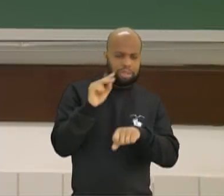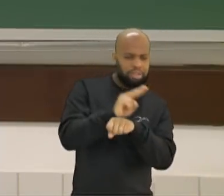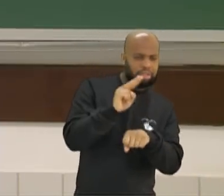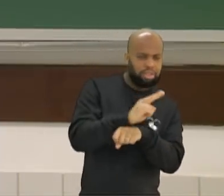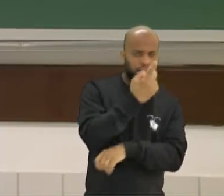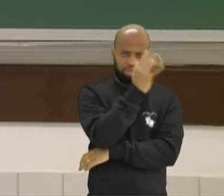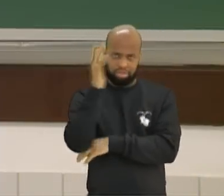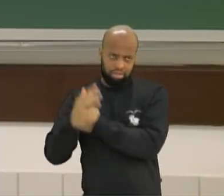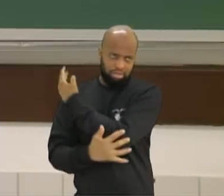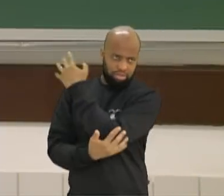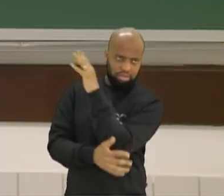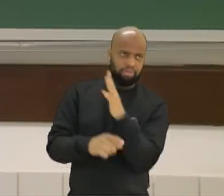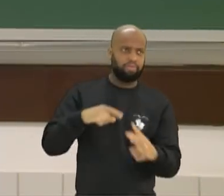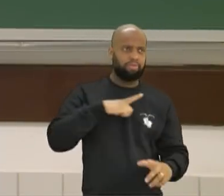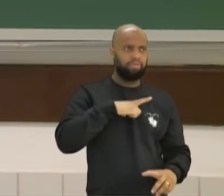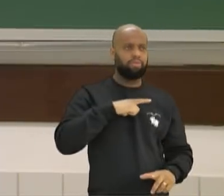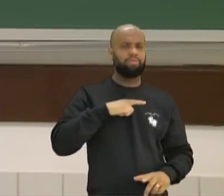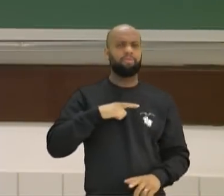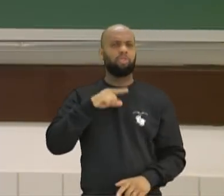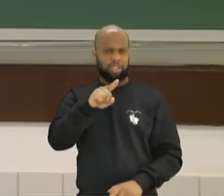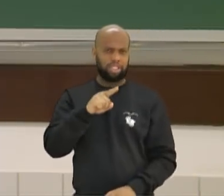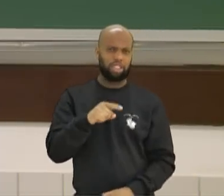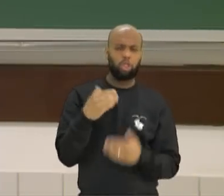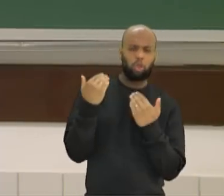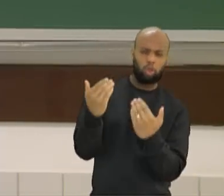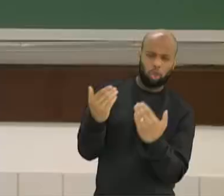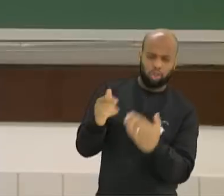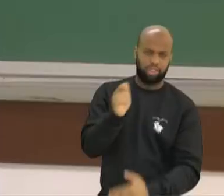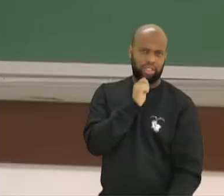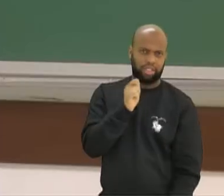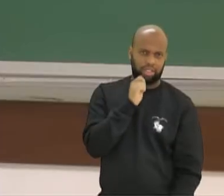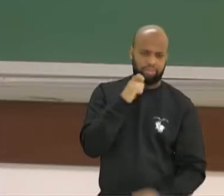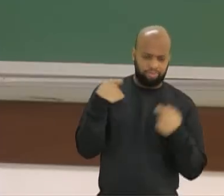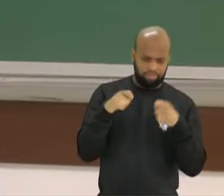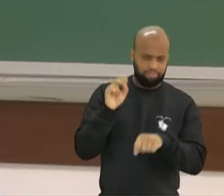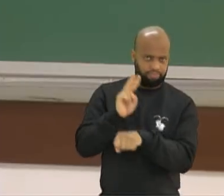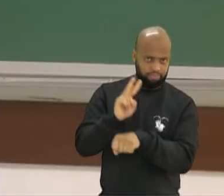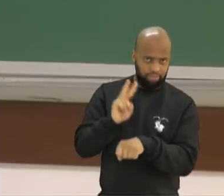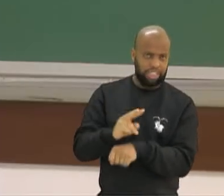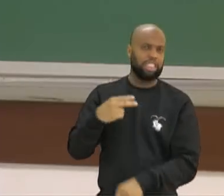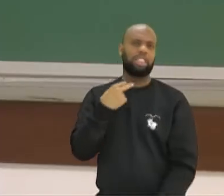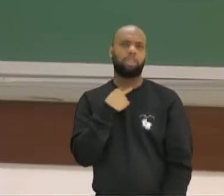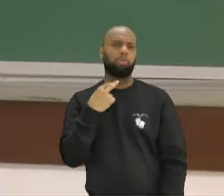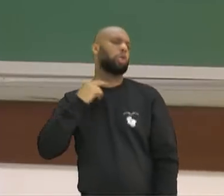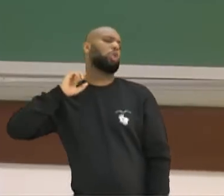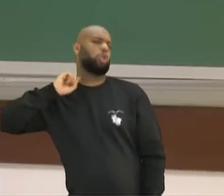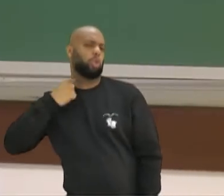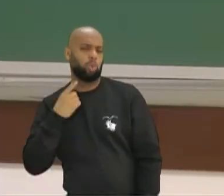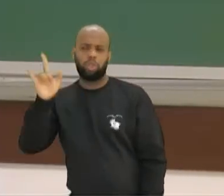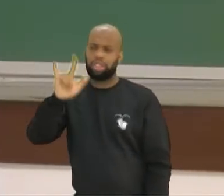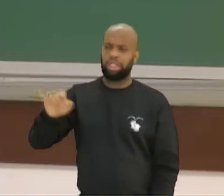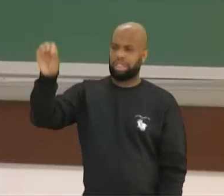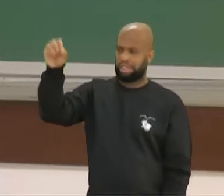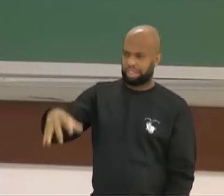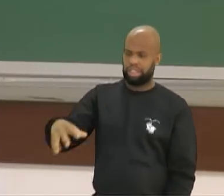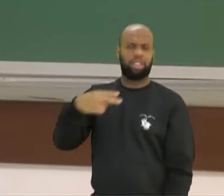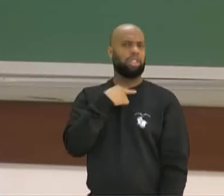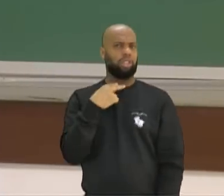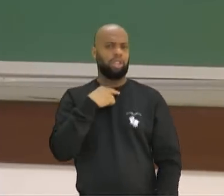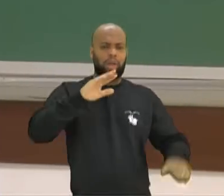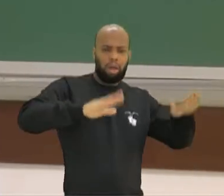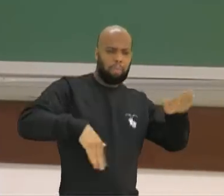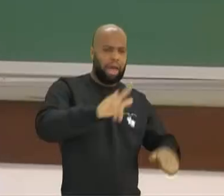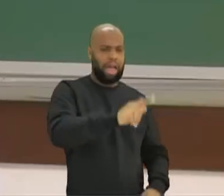meio ambiente? Será que você tem alguma dúvida em relação a isso? Que a gente não pode poluir, que a gente não pode jogar lixo, não pode deixar lixo na